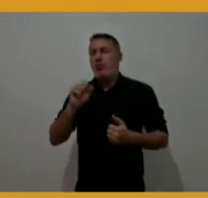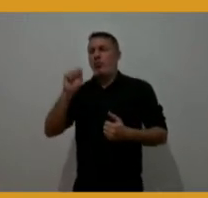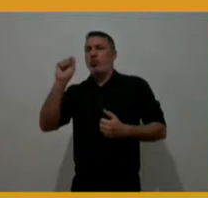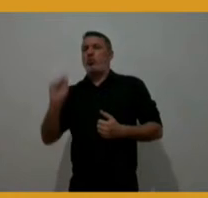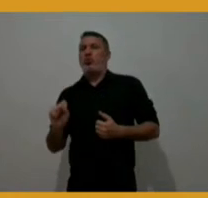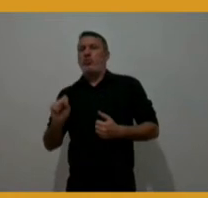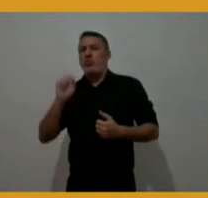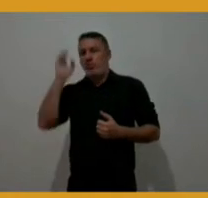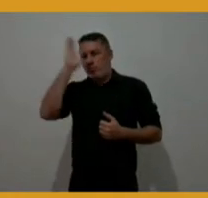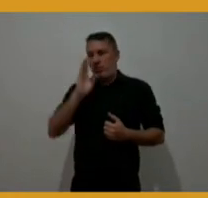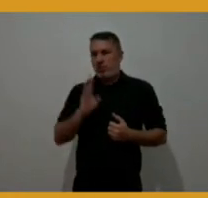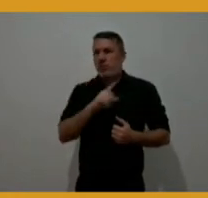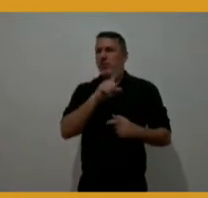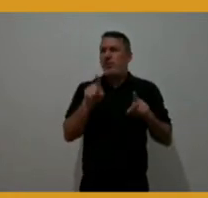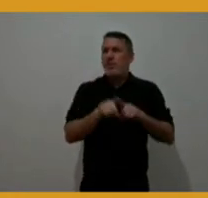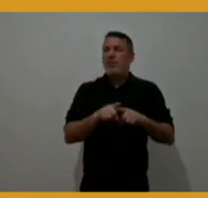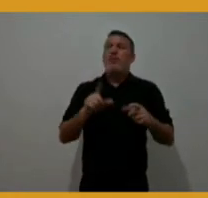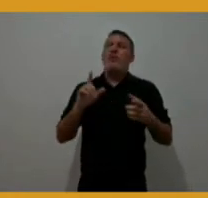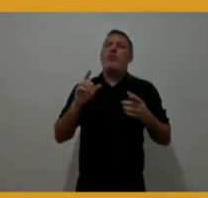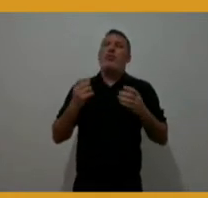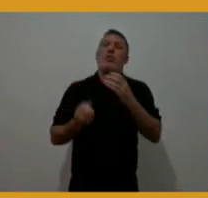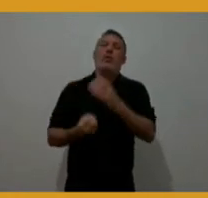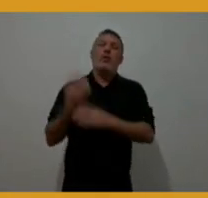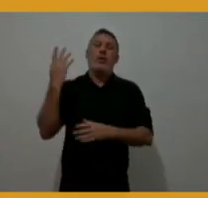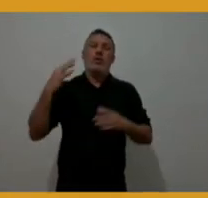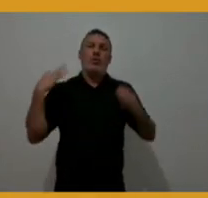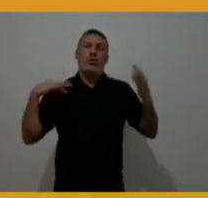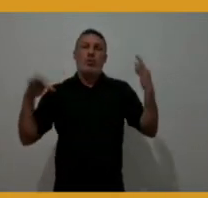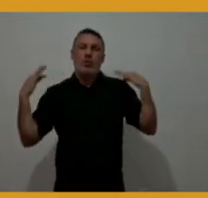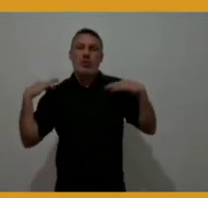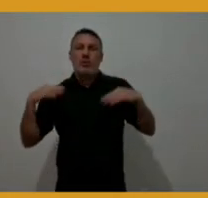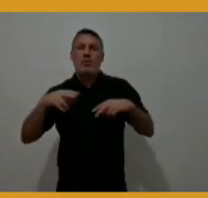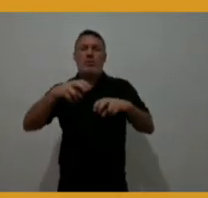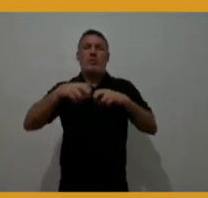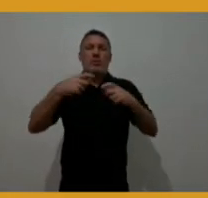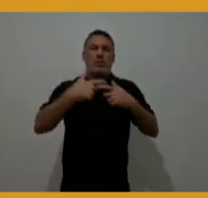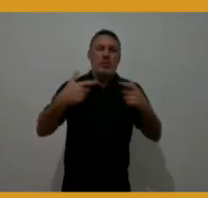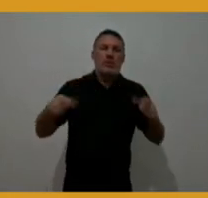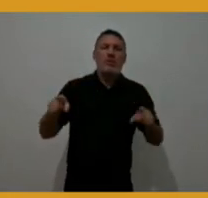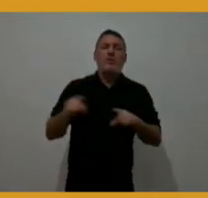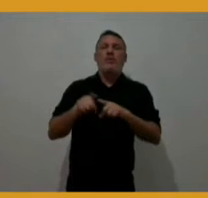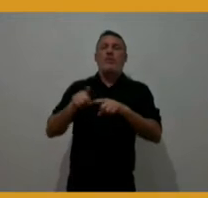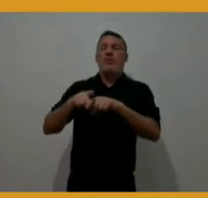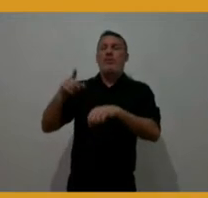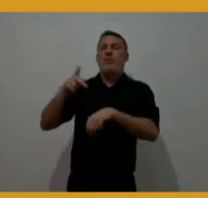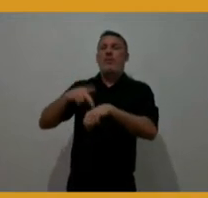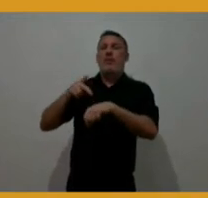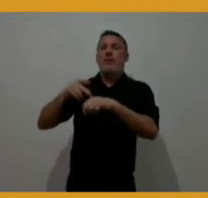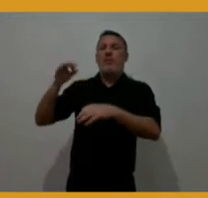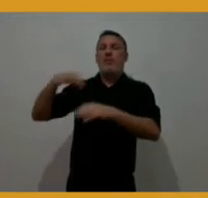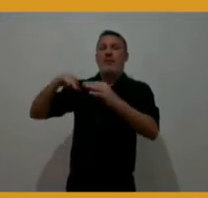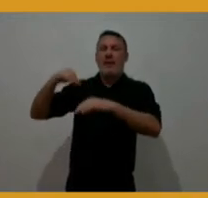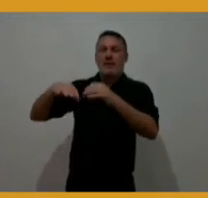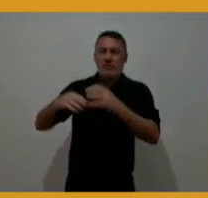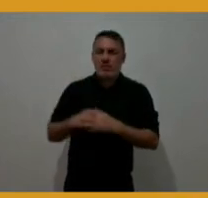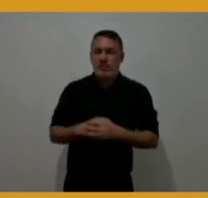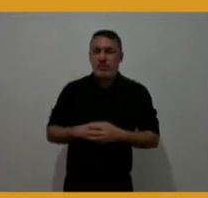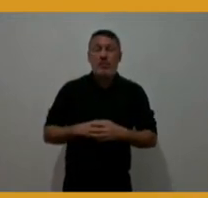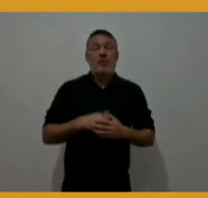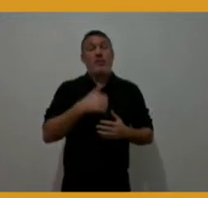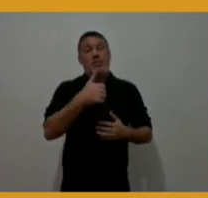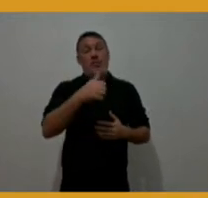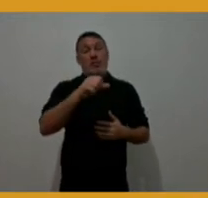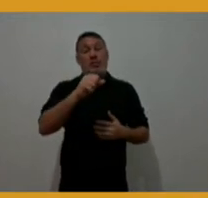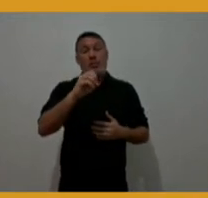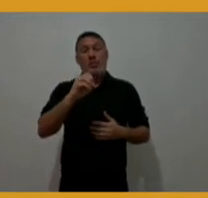com turismo, agropecuária e mineração. E nos anos 80, os negócios já abrangiam 30 empresas e